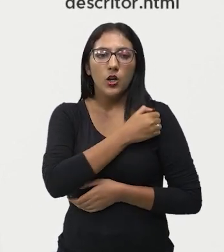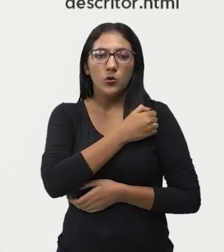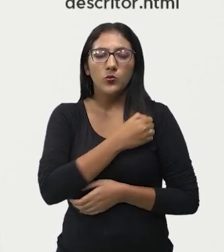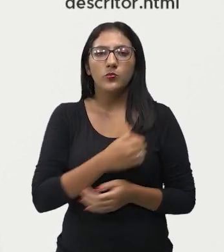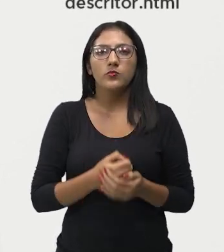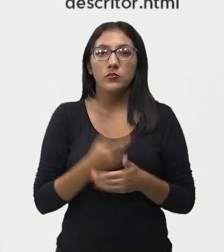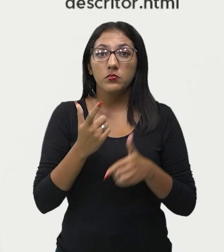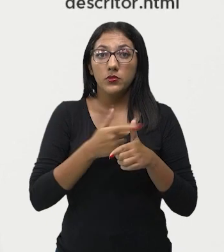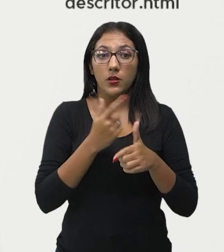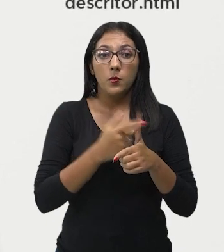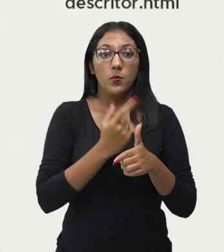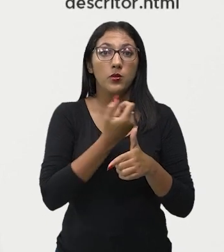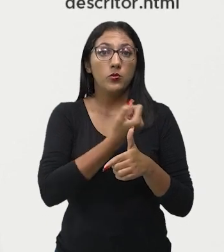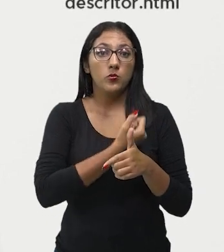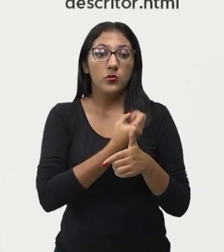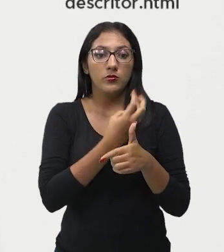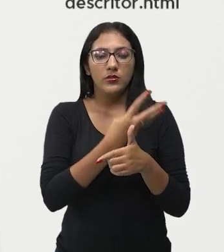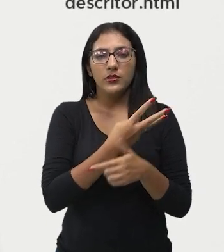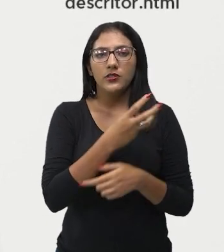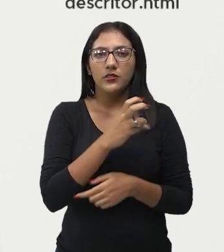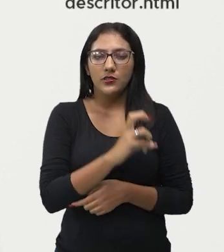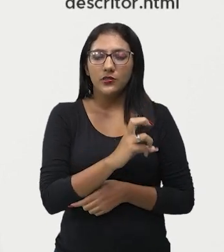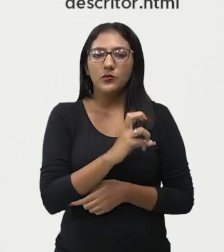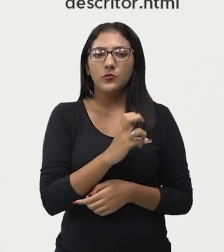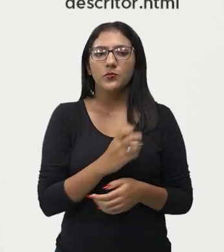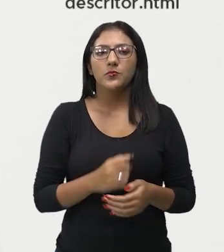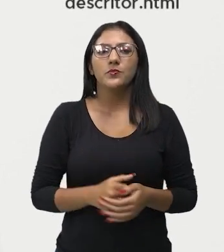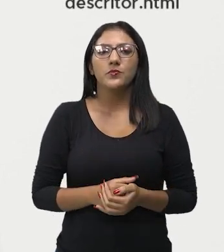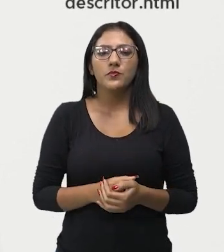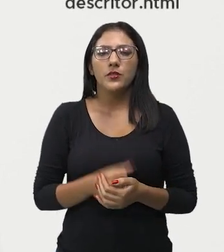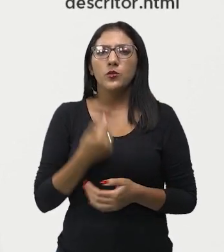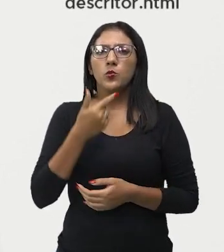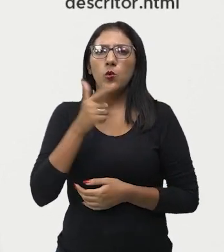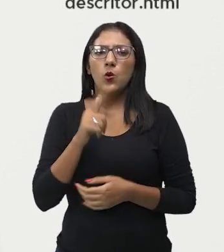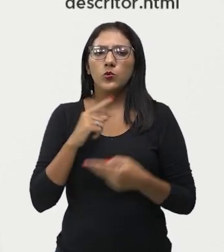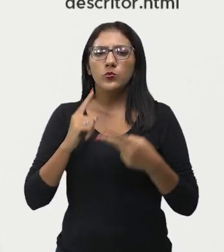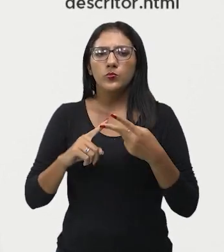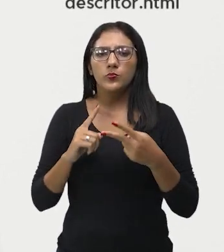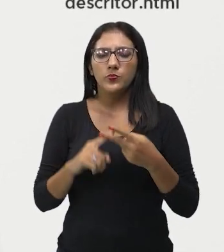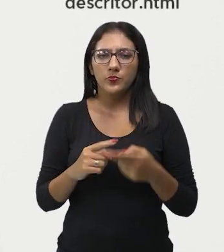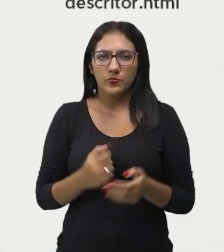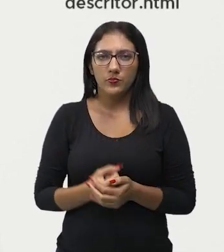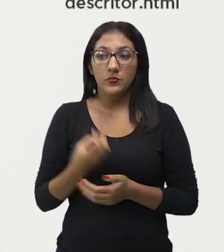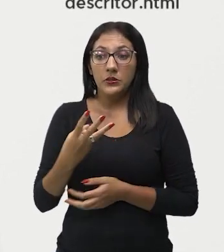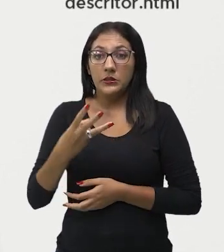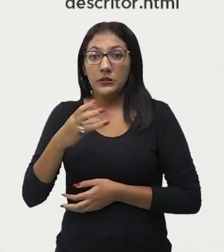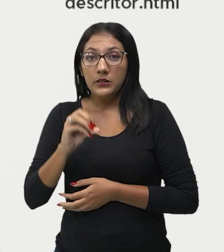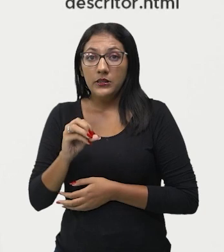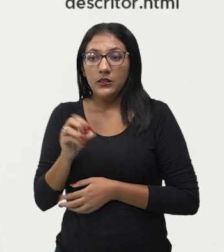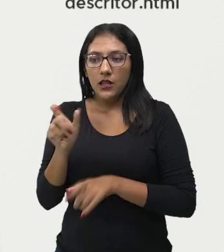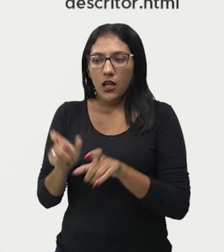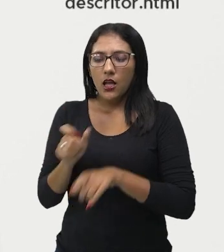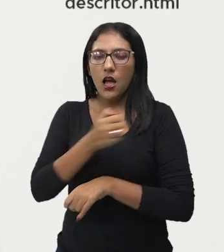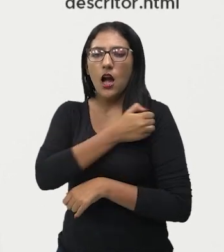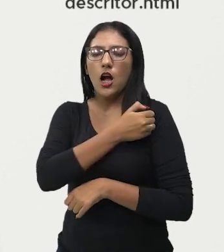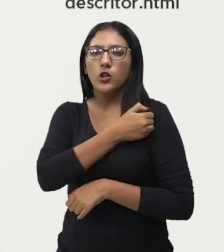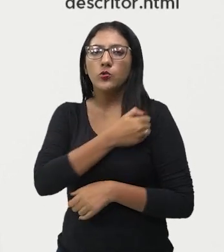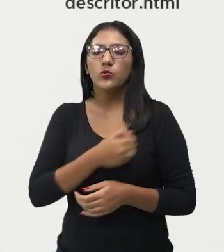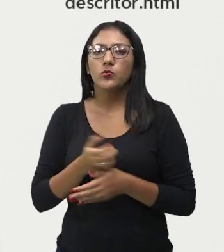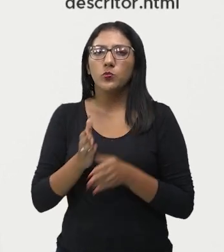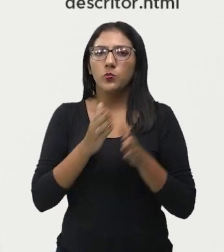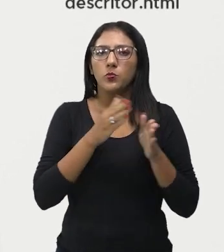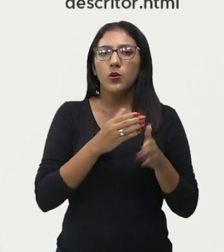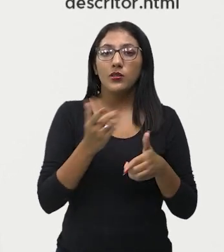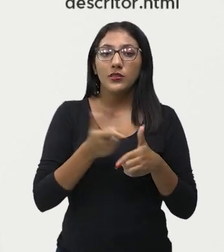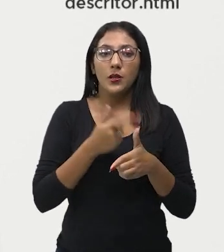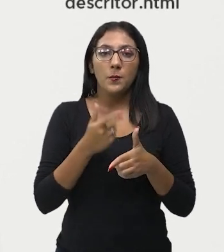né, sapato de número 35. Outra coisa que ela descobriu, ó, 30 alunos calçam sapato